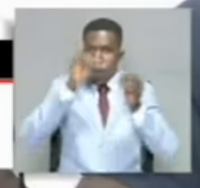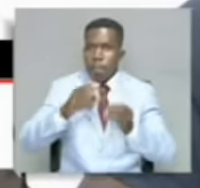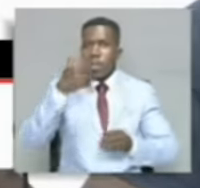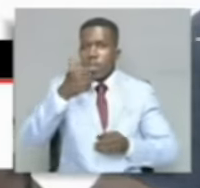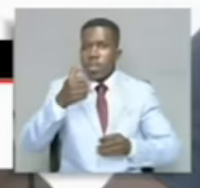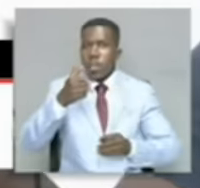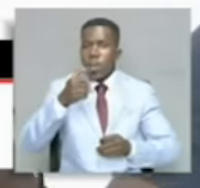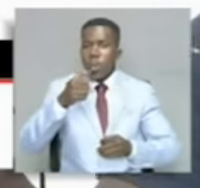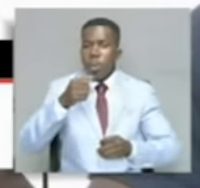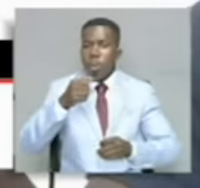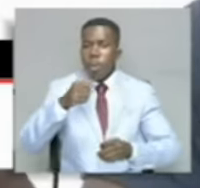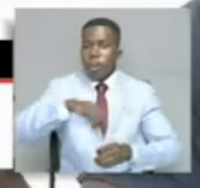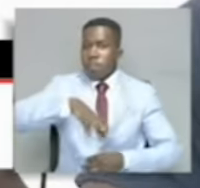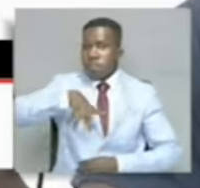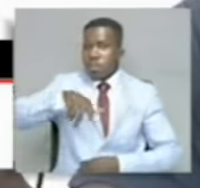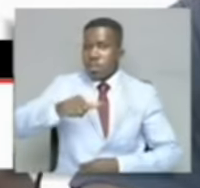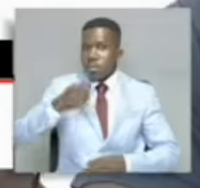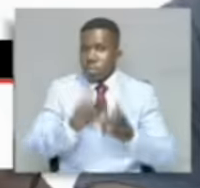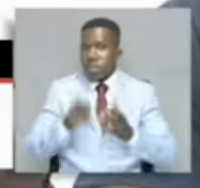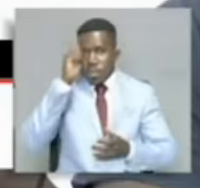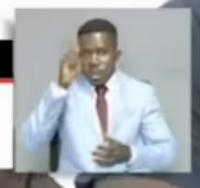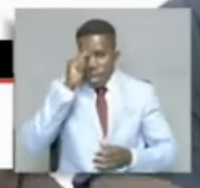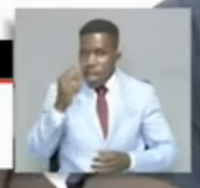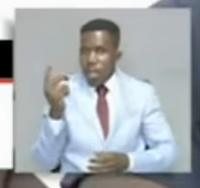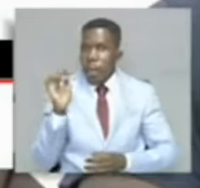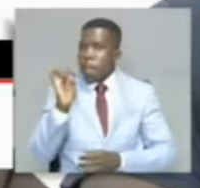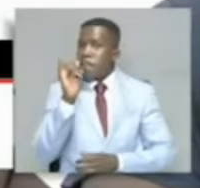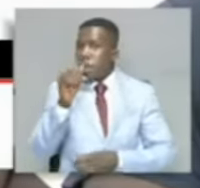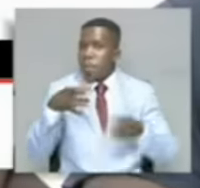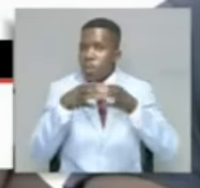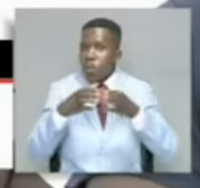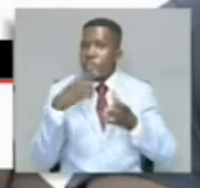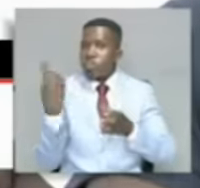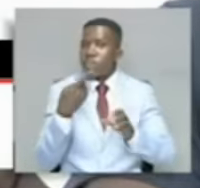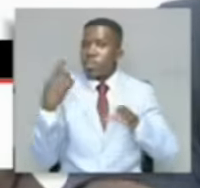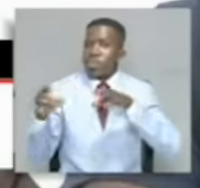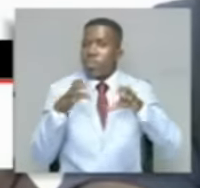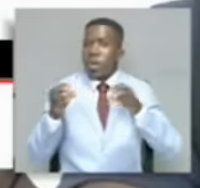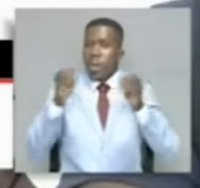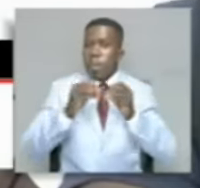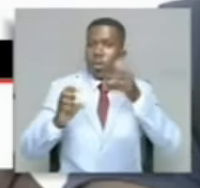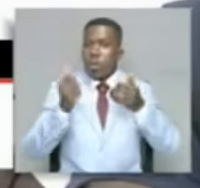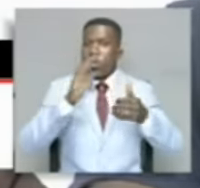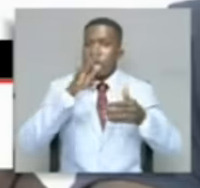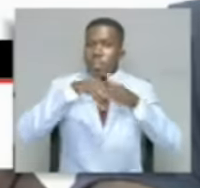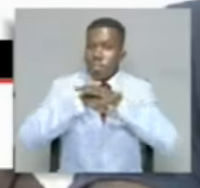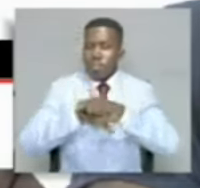5 assaltos, tanto em que eles estão diretamente envolvidos e outros têm participação.